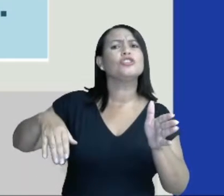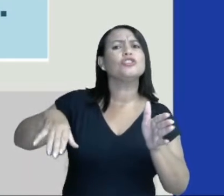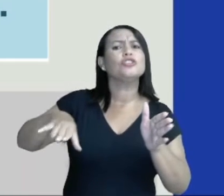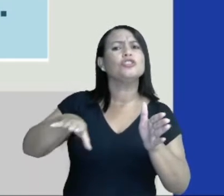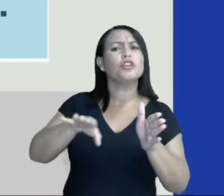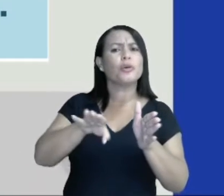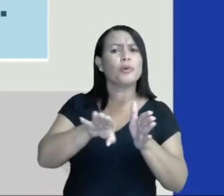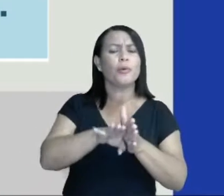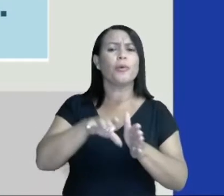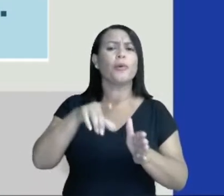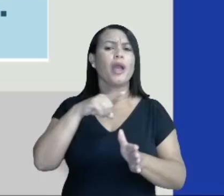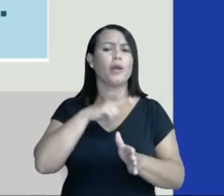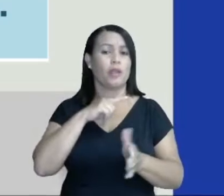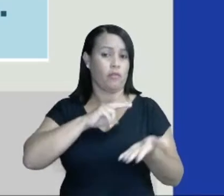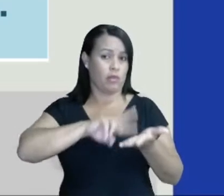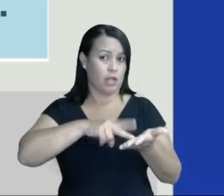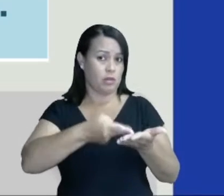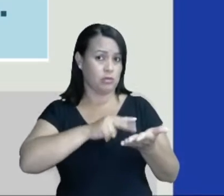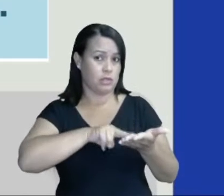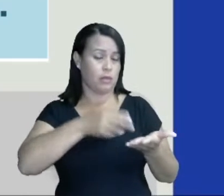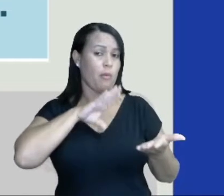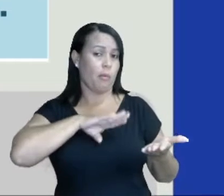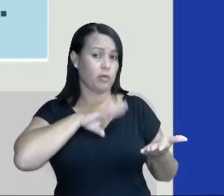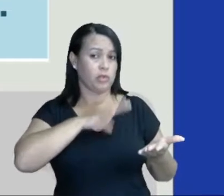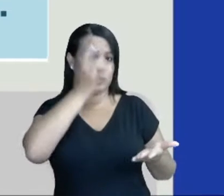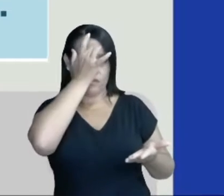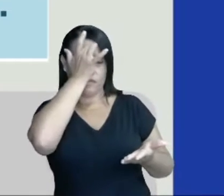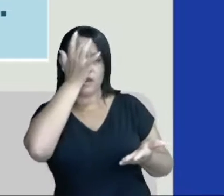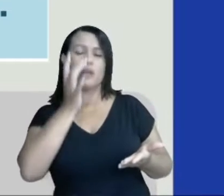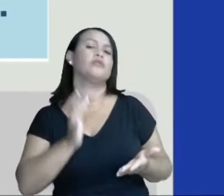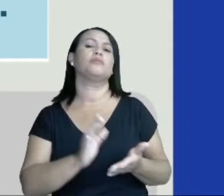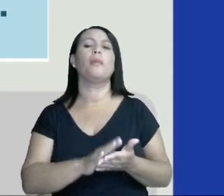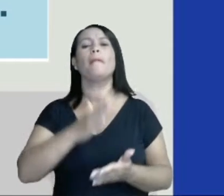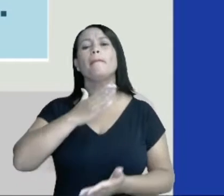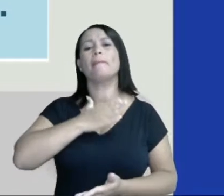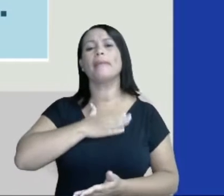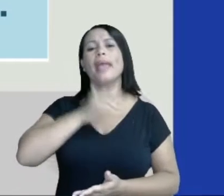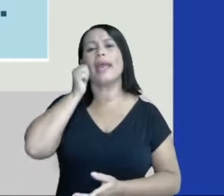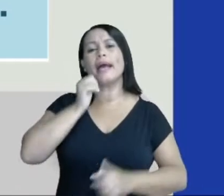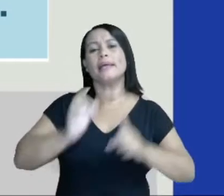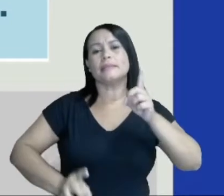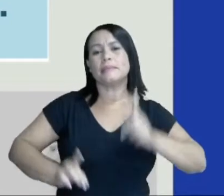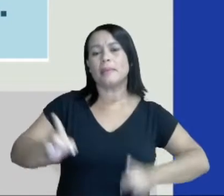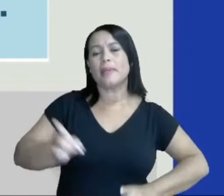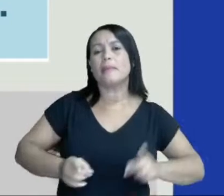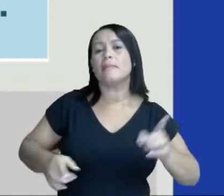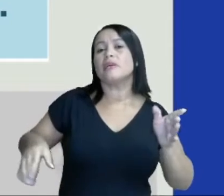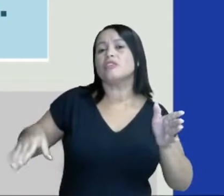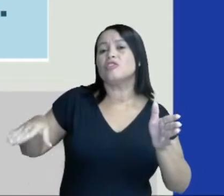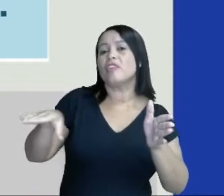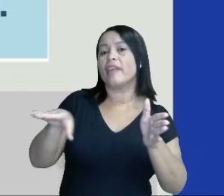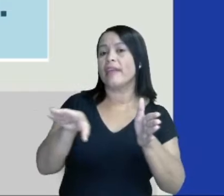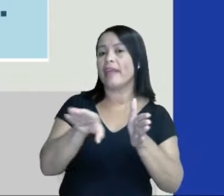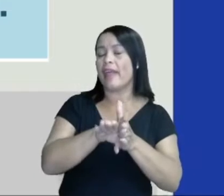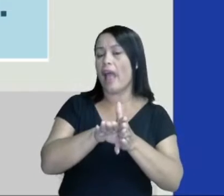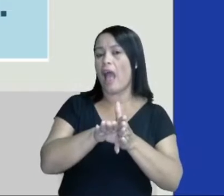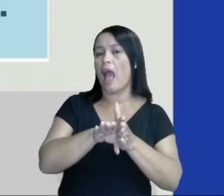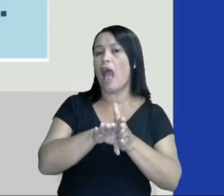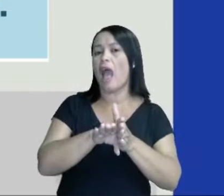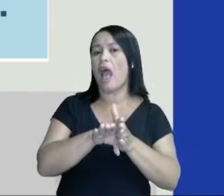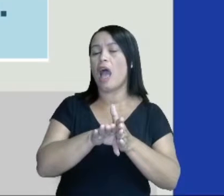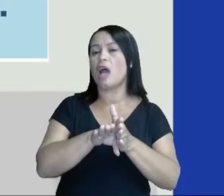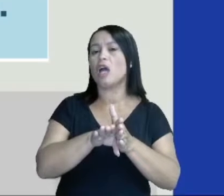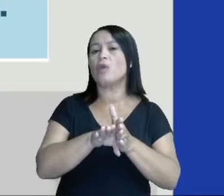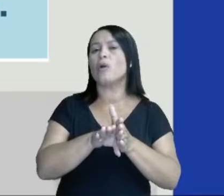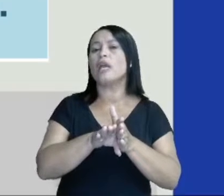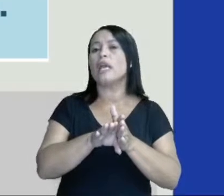chegou? Eu tenho aí, ó, vou traduzir para o português para ficar mais fácil. Minhas primas chegaram e